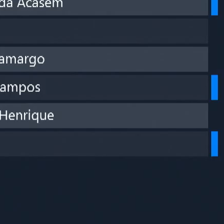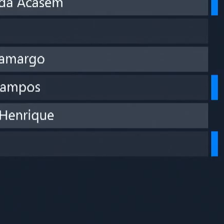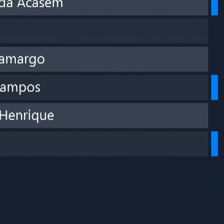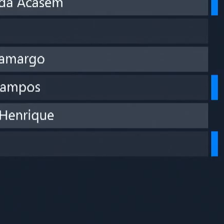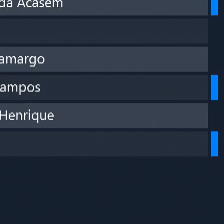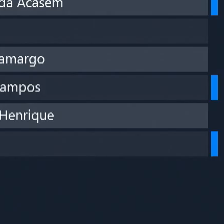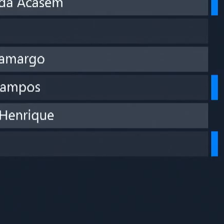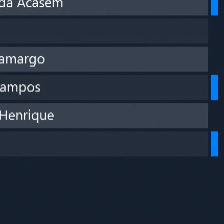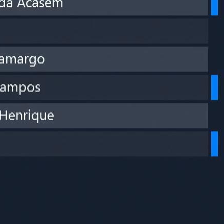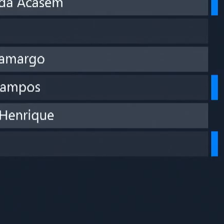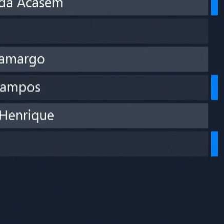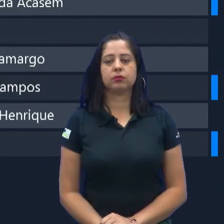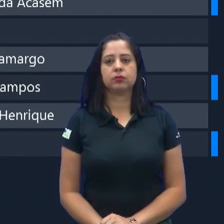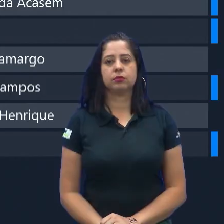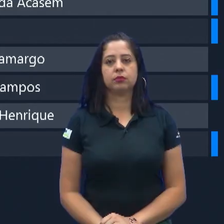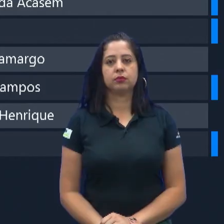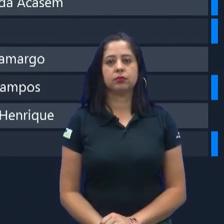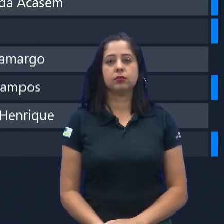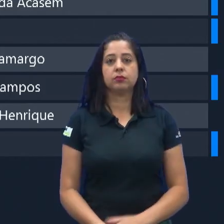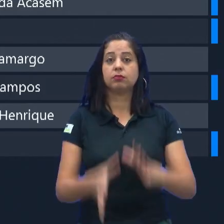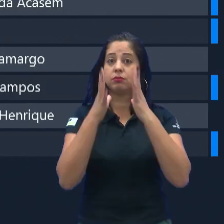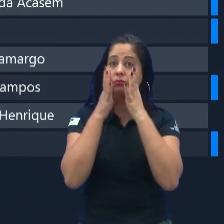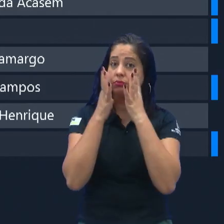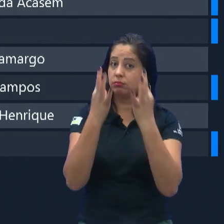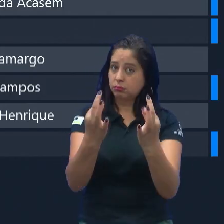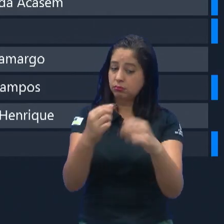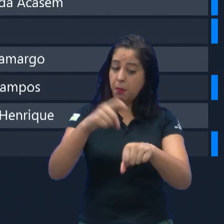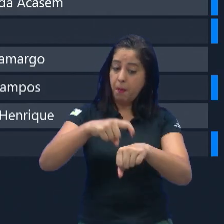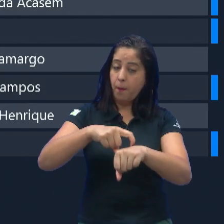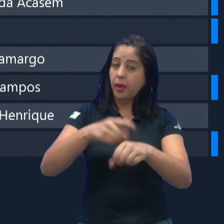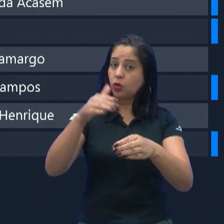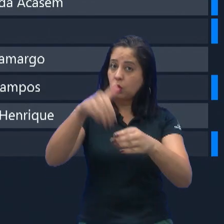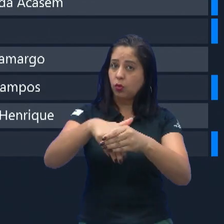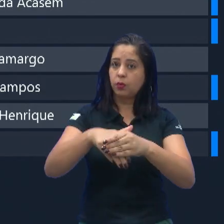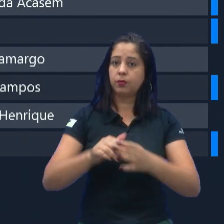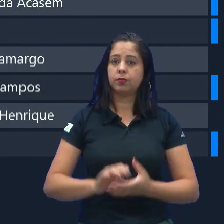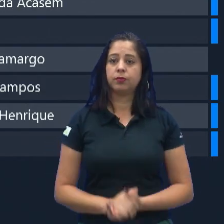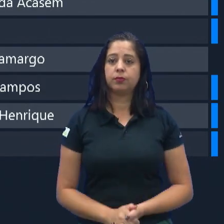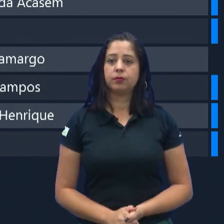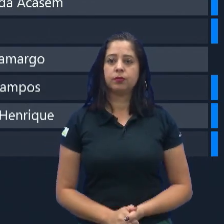Peço aos vereadores que se atentem ao momento de votação.